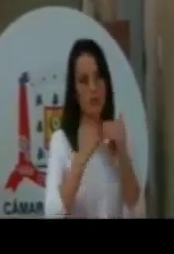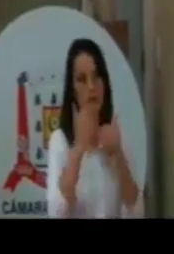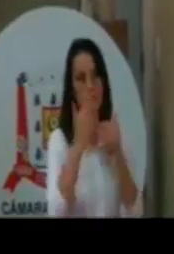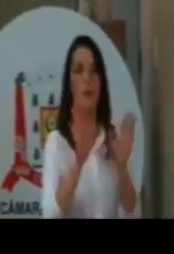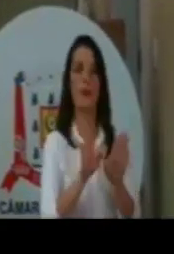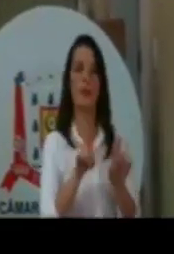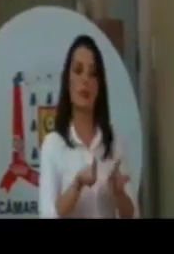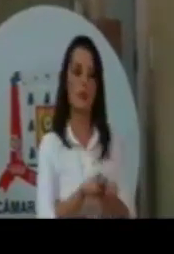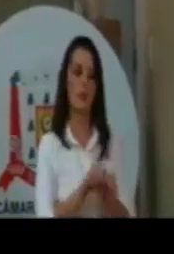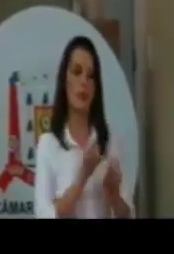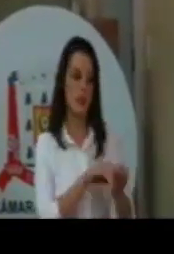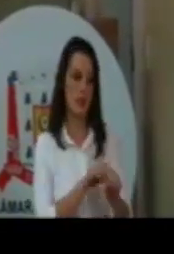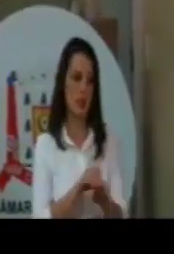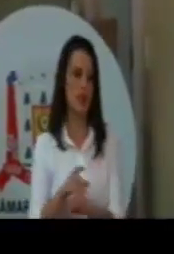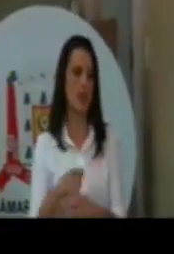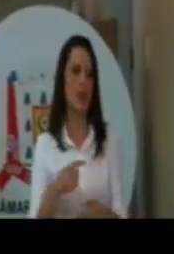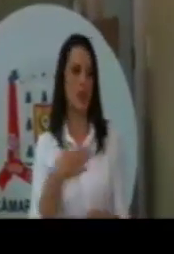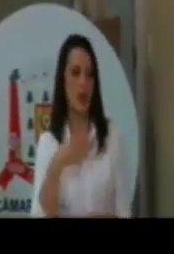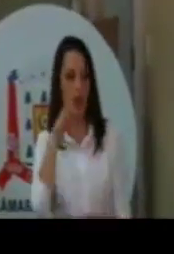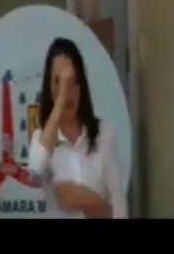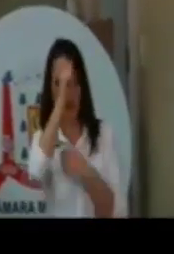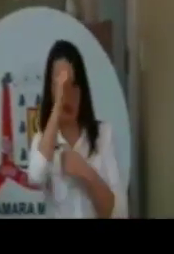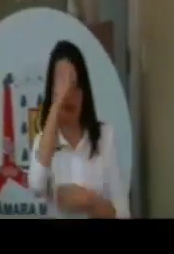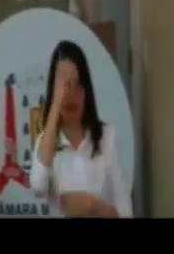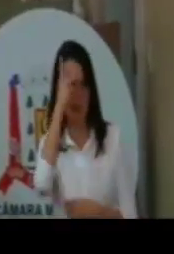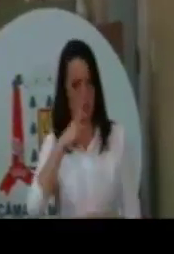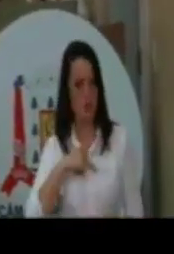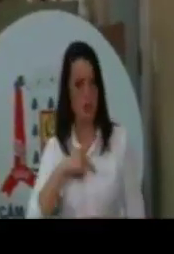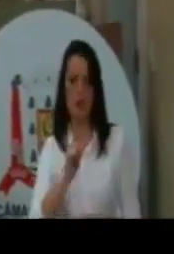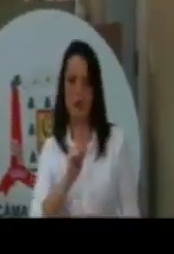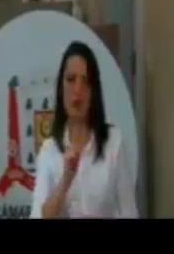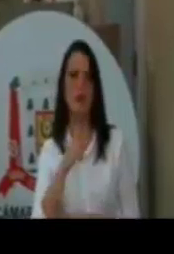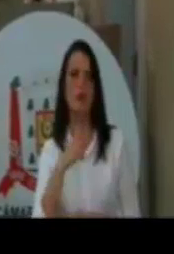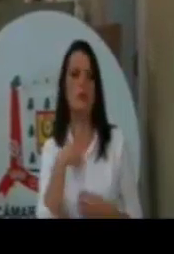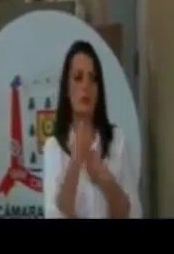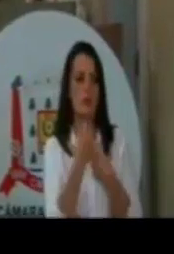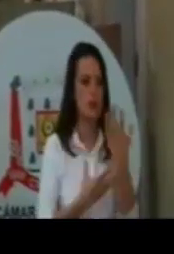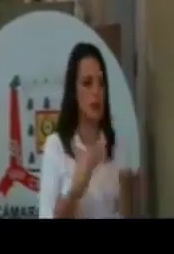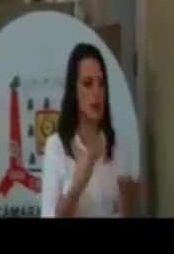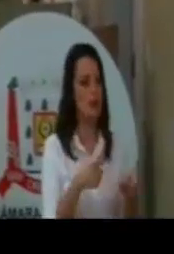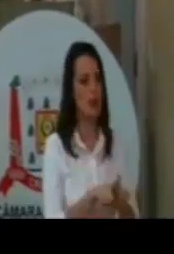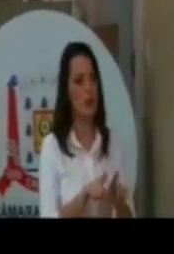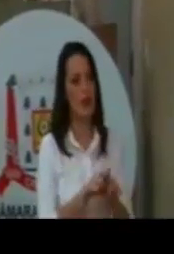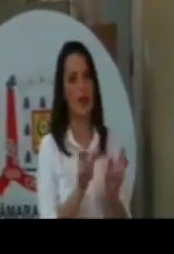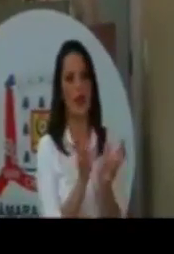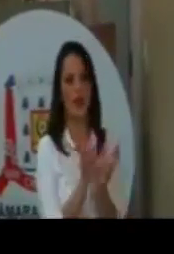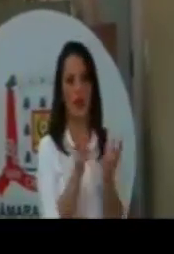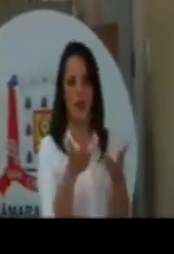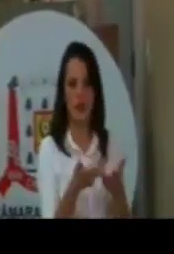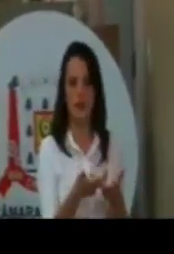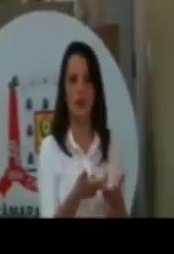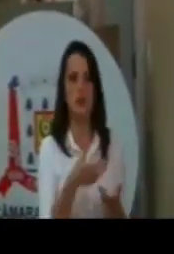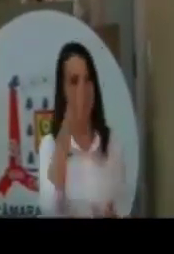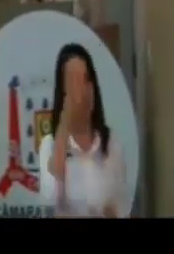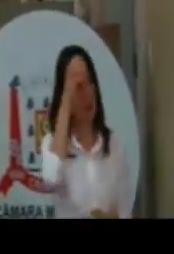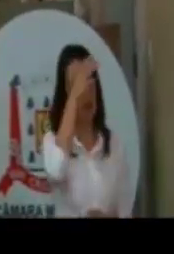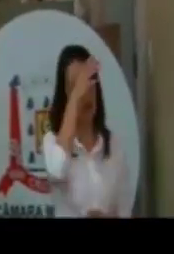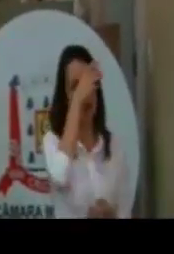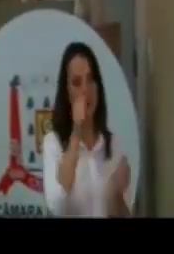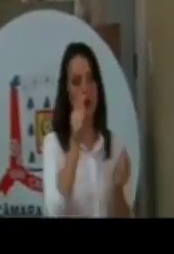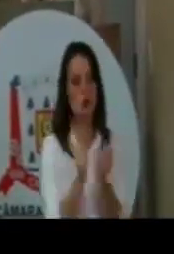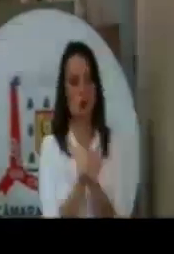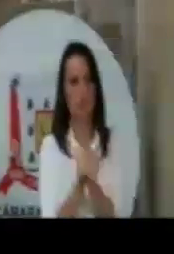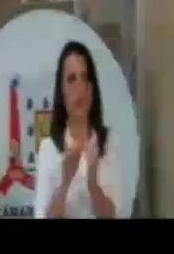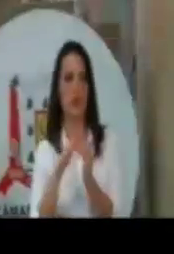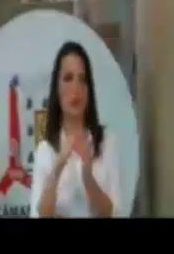conhecimento, mas também de passar para frente. Não tem importância o conhecimento se nós retermos. Então, a Câmara Municipal de Criciúma, com a Escola